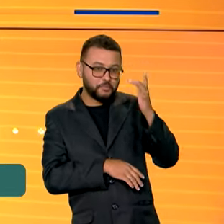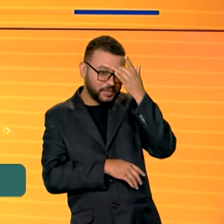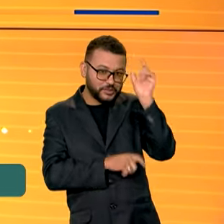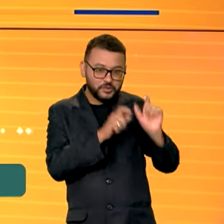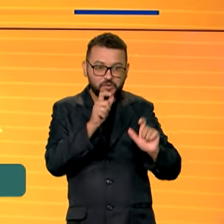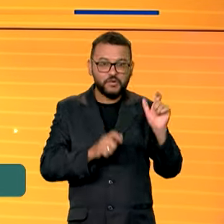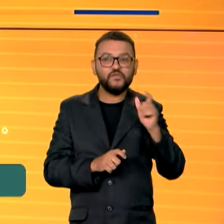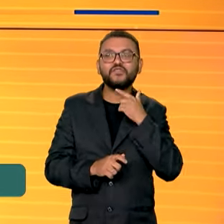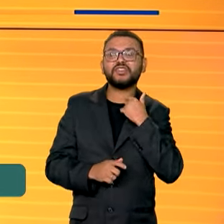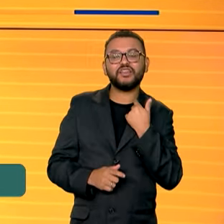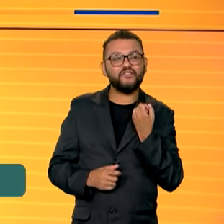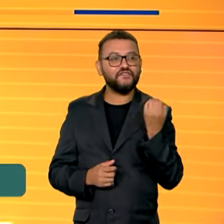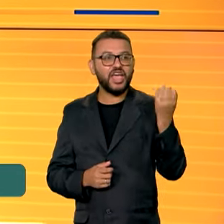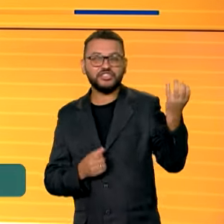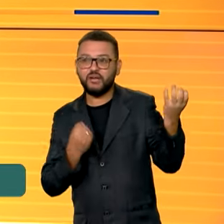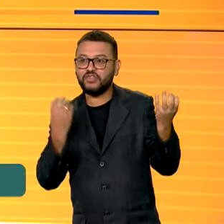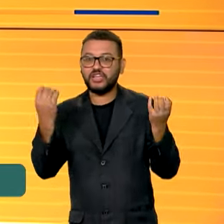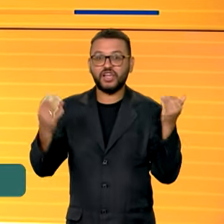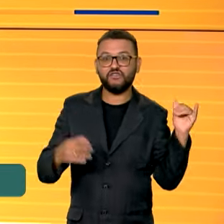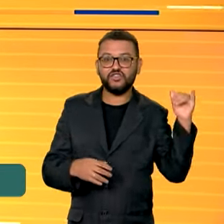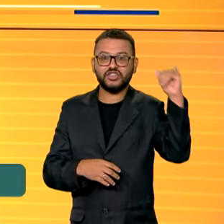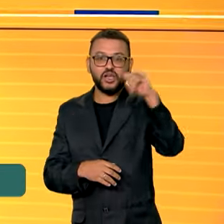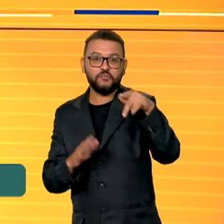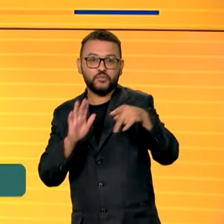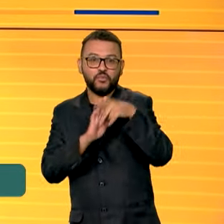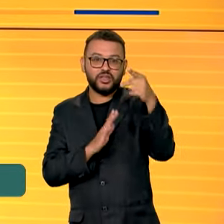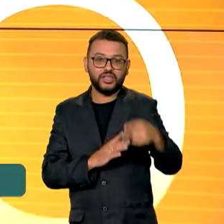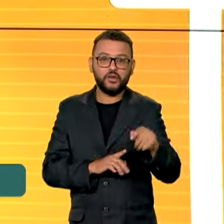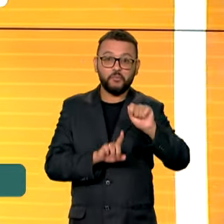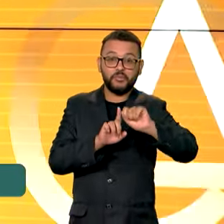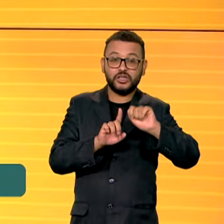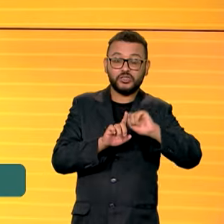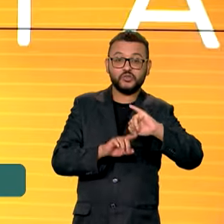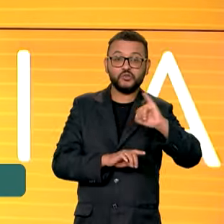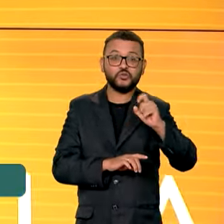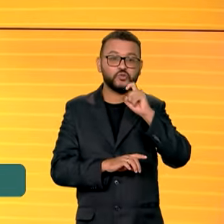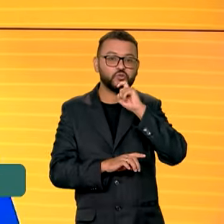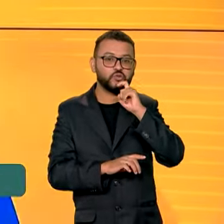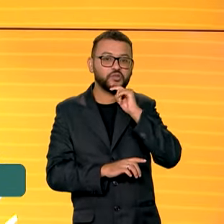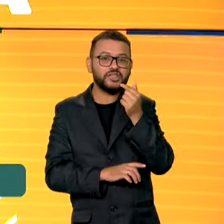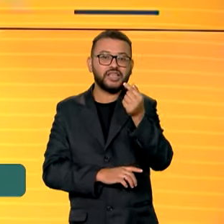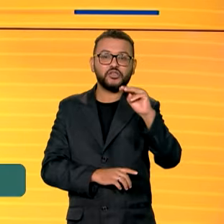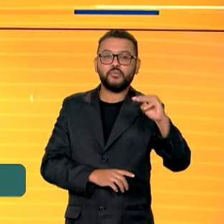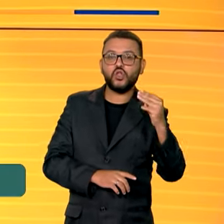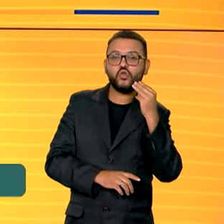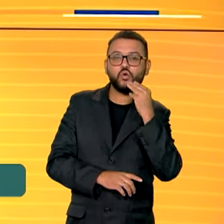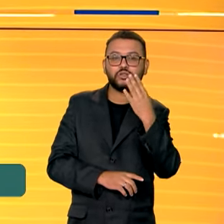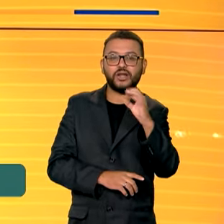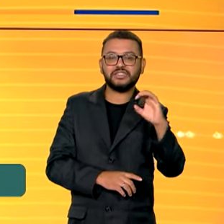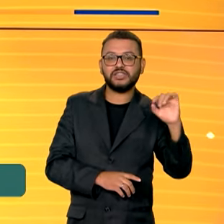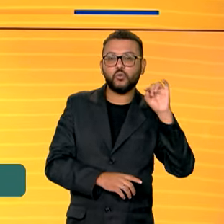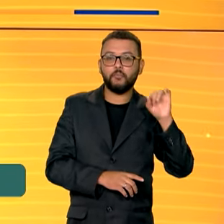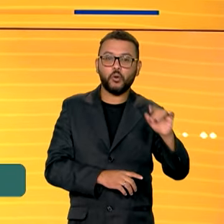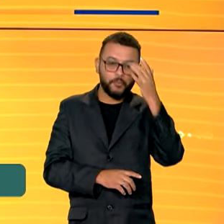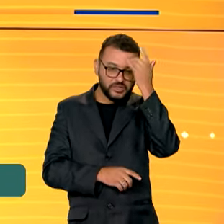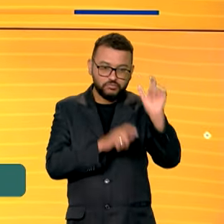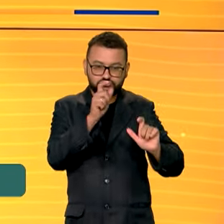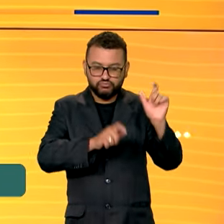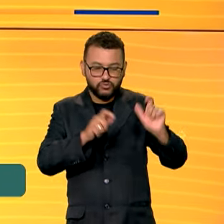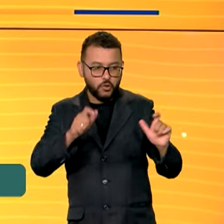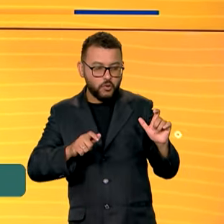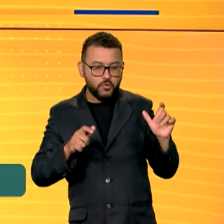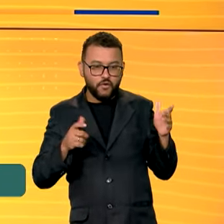conhecer o próprio país. Em junho deste ano, 7 milhões e 400 mil passageiros movimentaram os aeroportos em